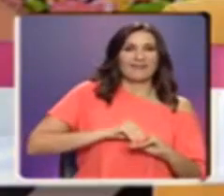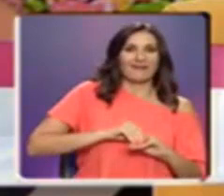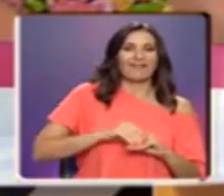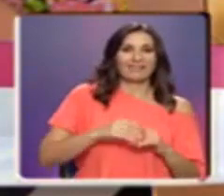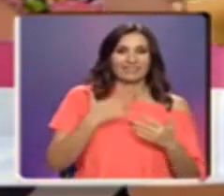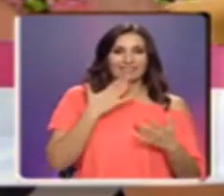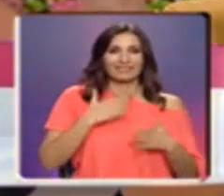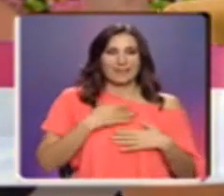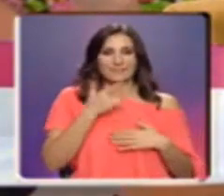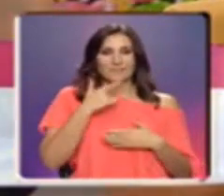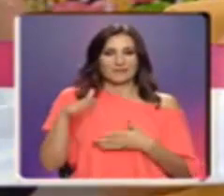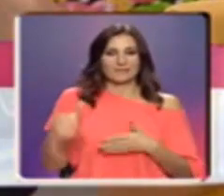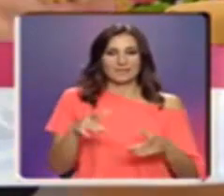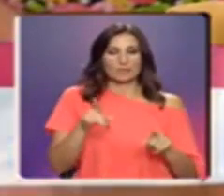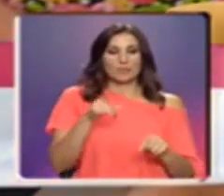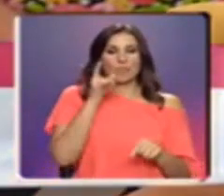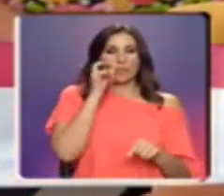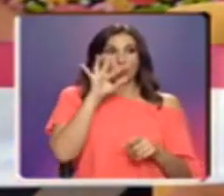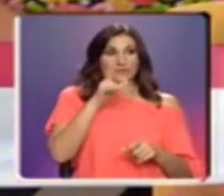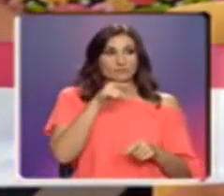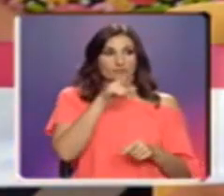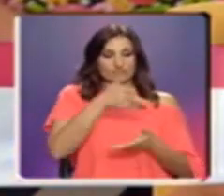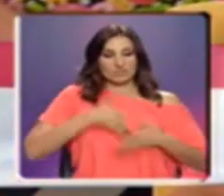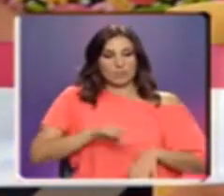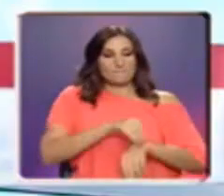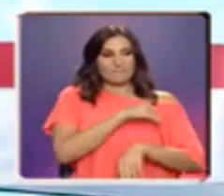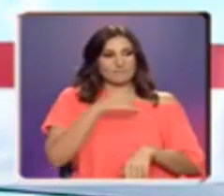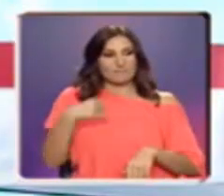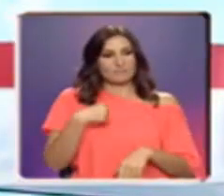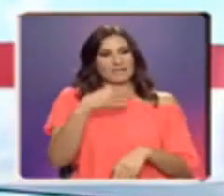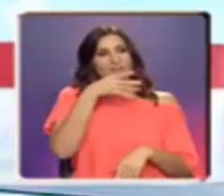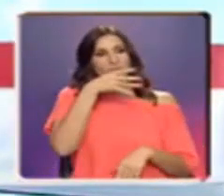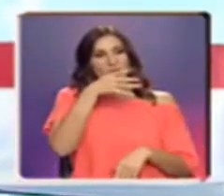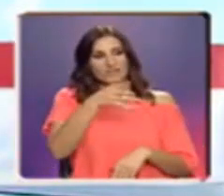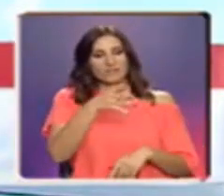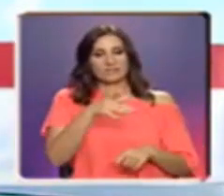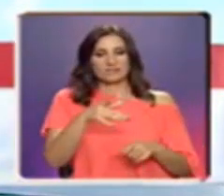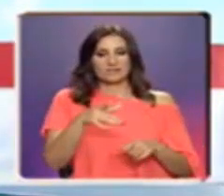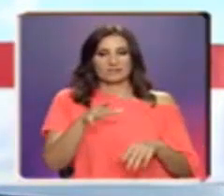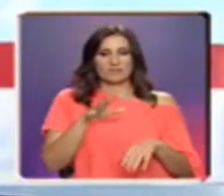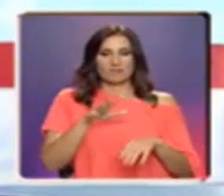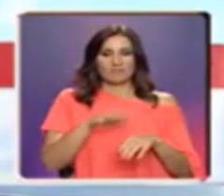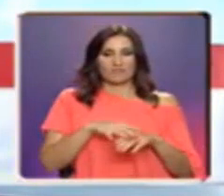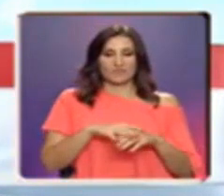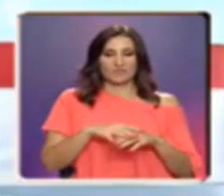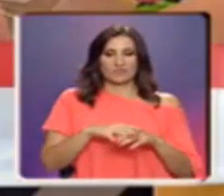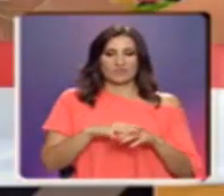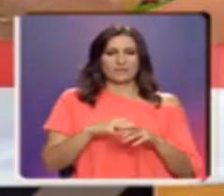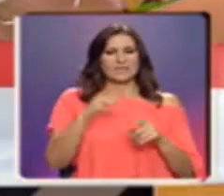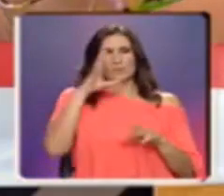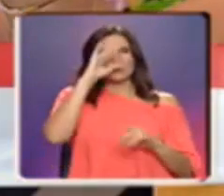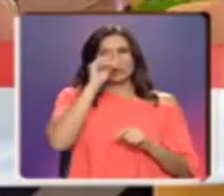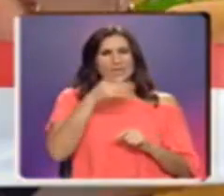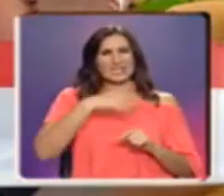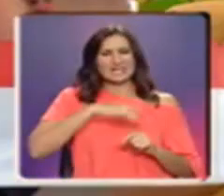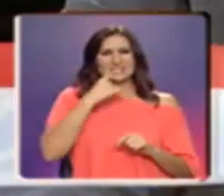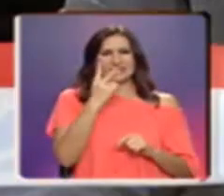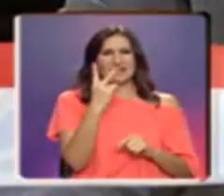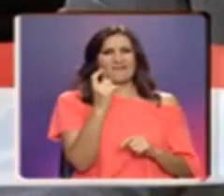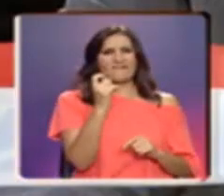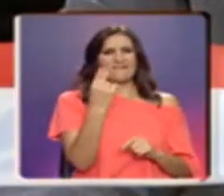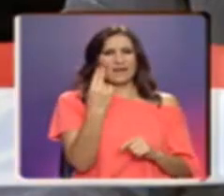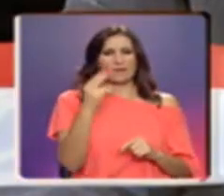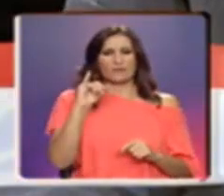de que o seu obstetra, no momento do seu nascimento, tinha dito que o Bruno tinha nascido com o véu intacto, por acaso não sei